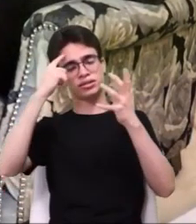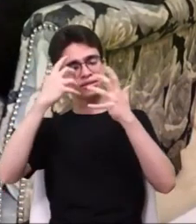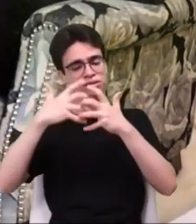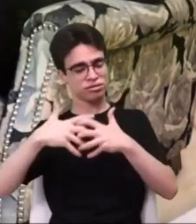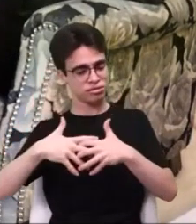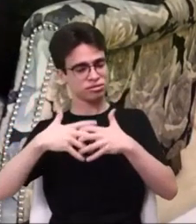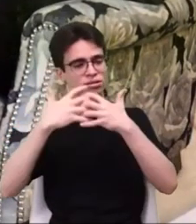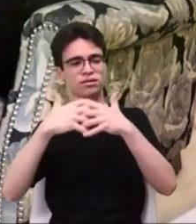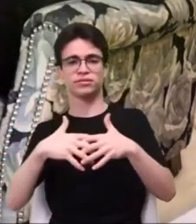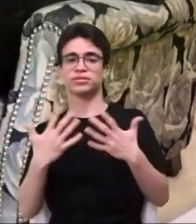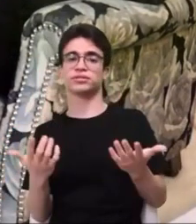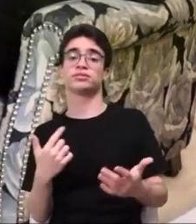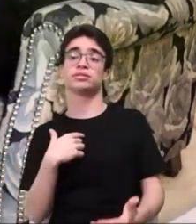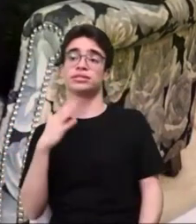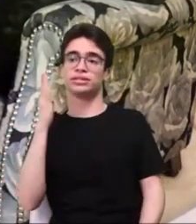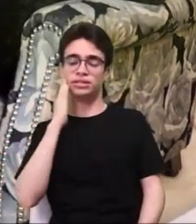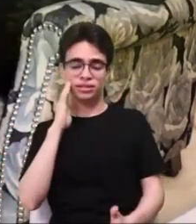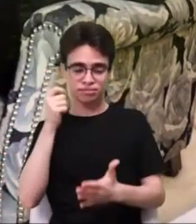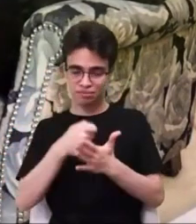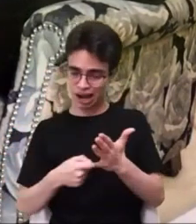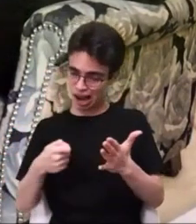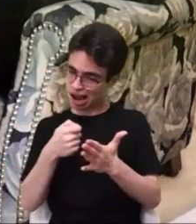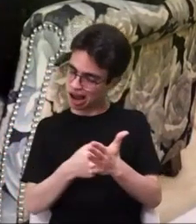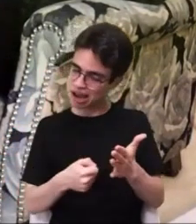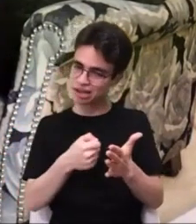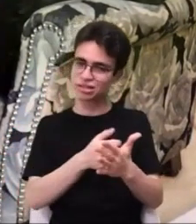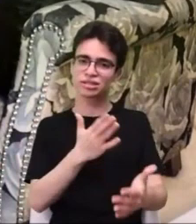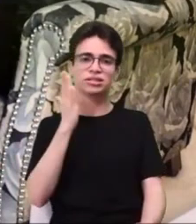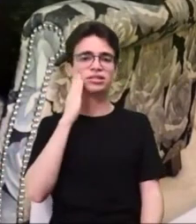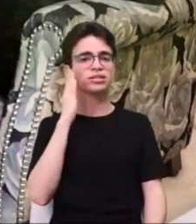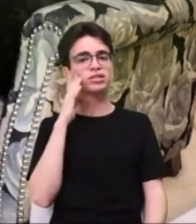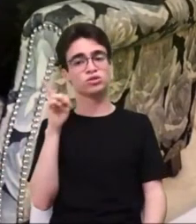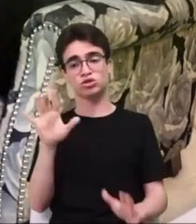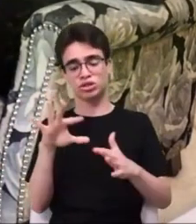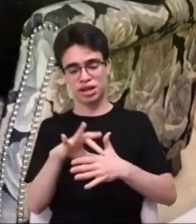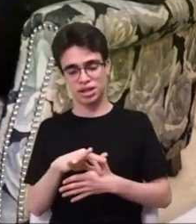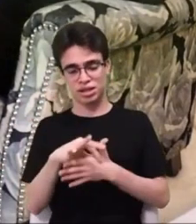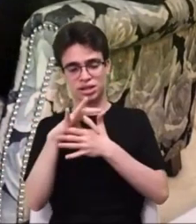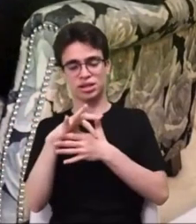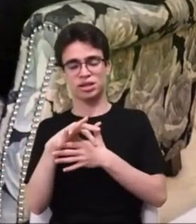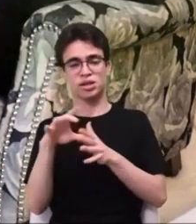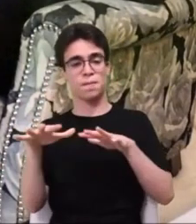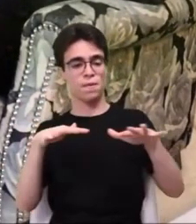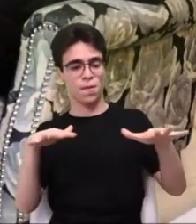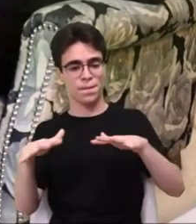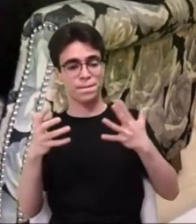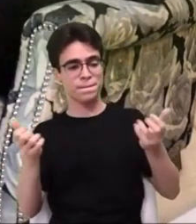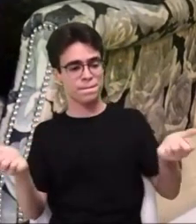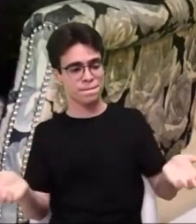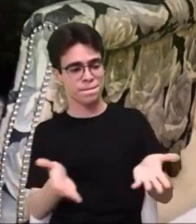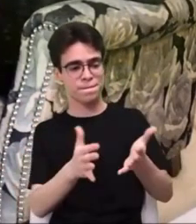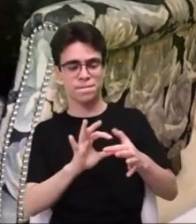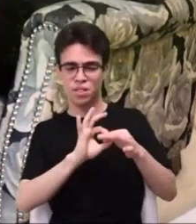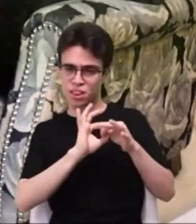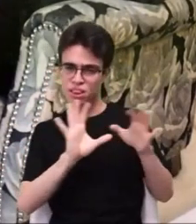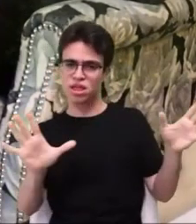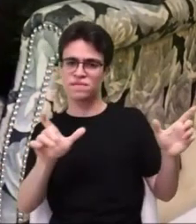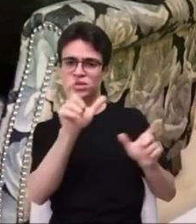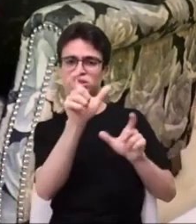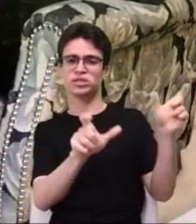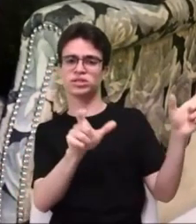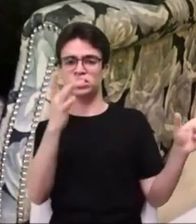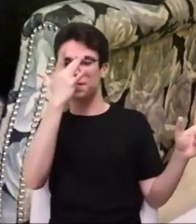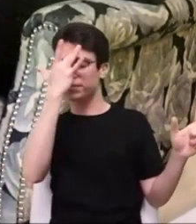pouco mais. Eu sei que essa é uma batalha muito grande, você lidera um movimento pela liberdade das